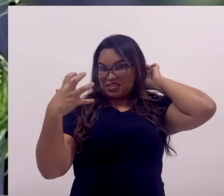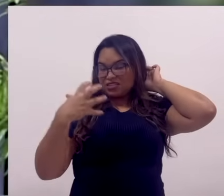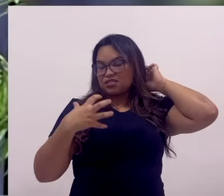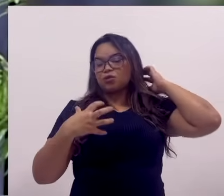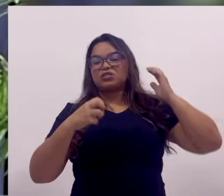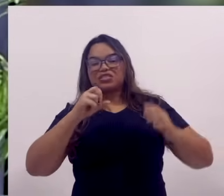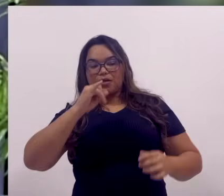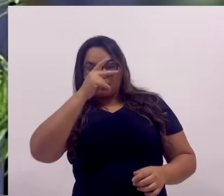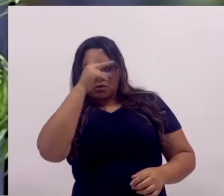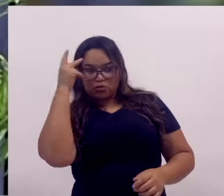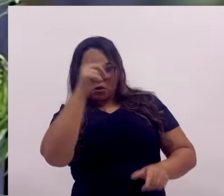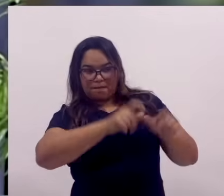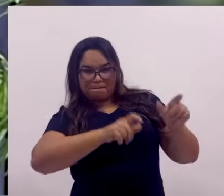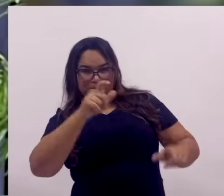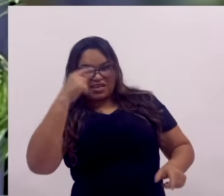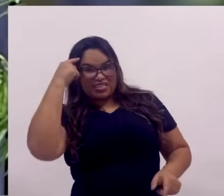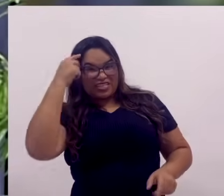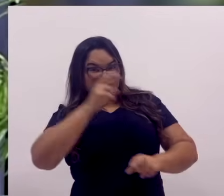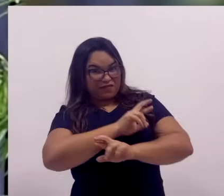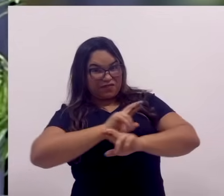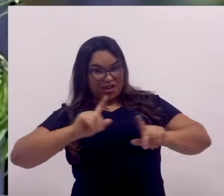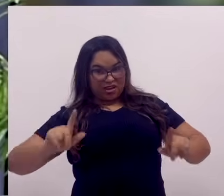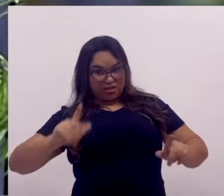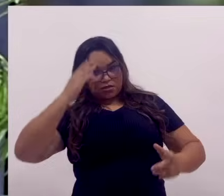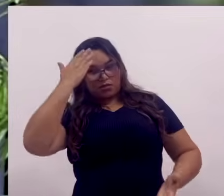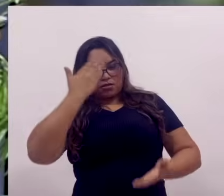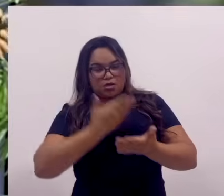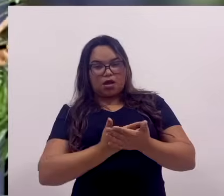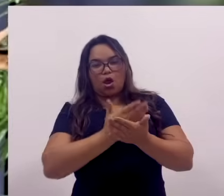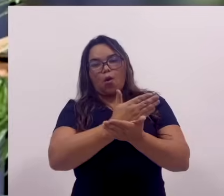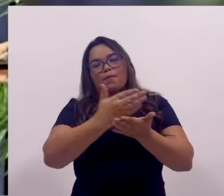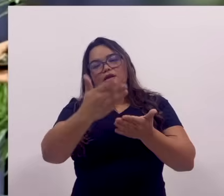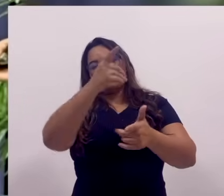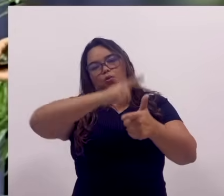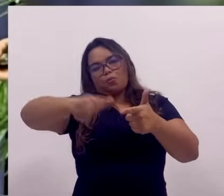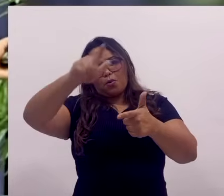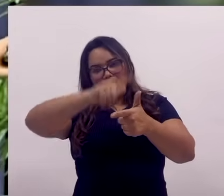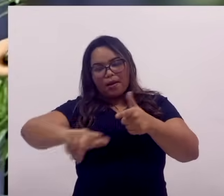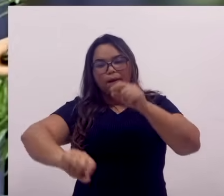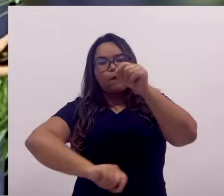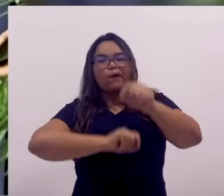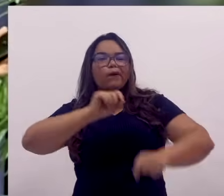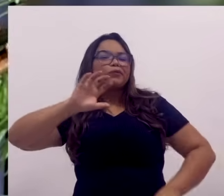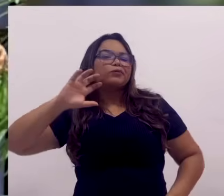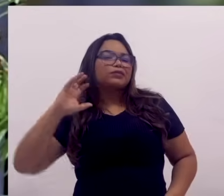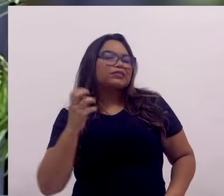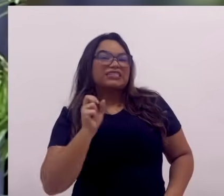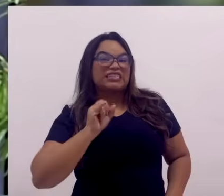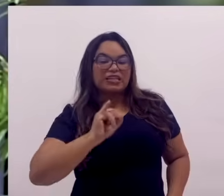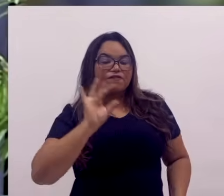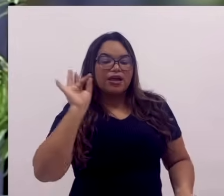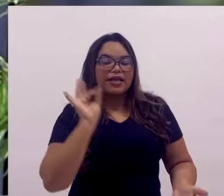que nós cremos. E aí começa um problema. Mas o que aconteceria se finalmente nos uníssemos?